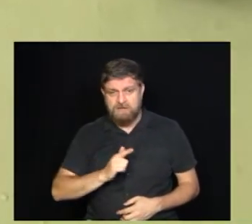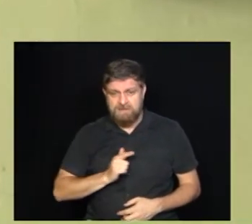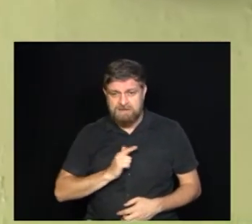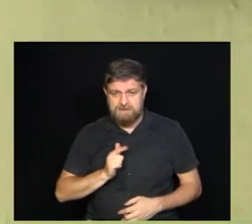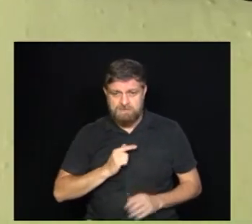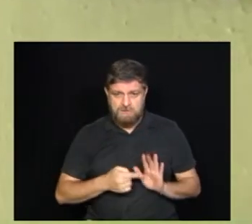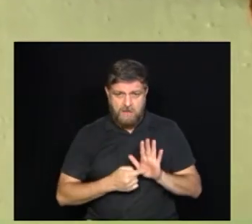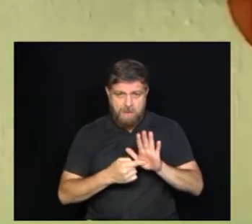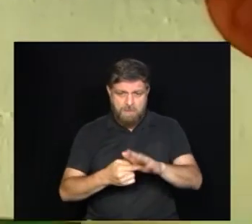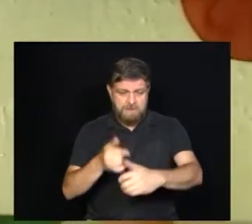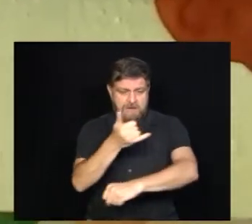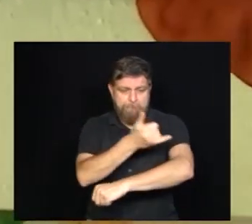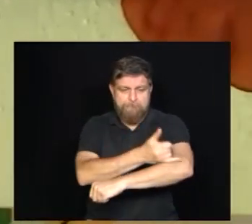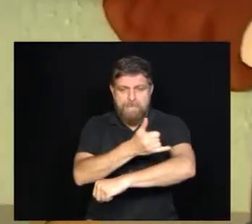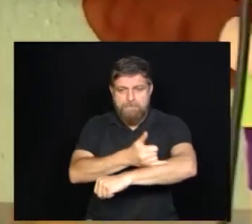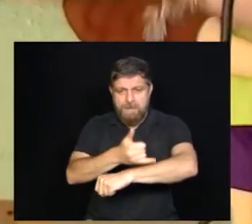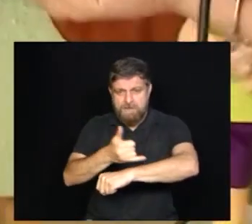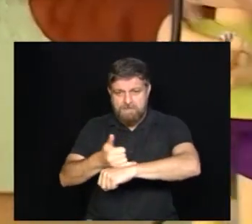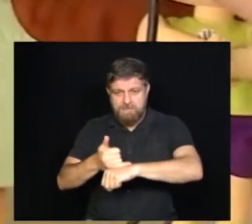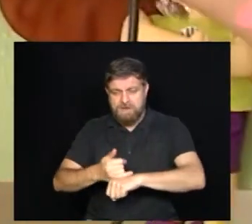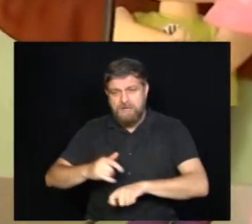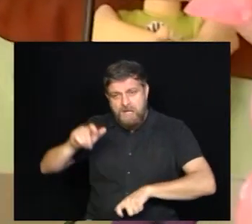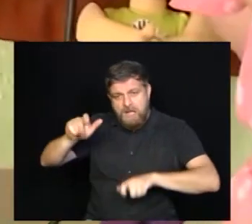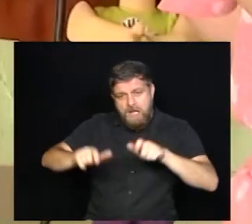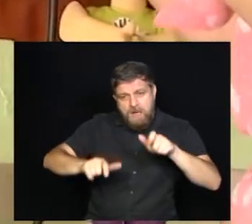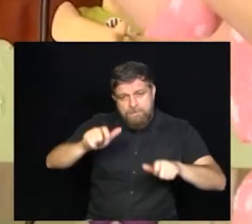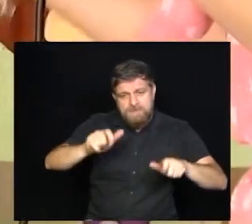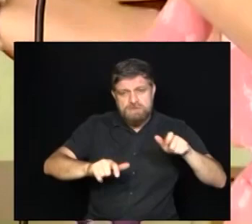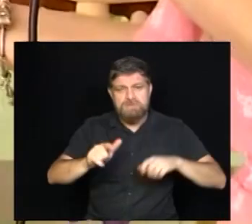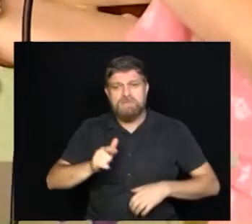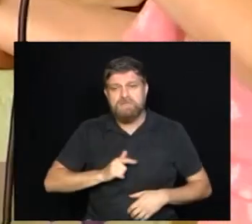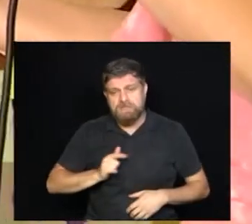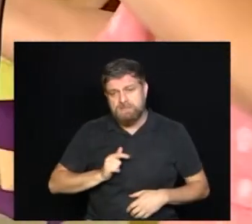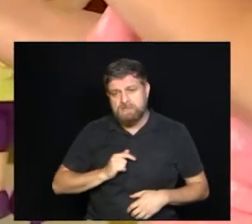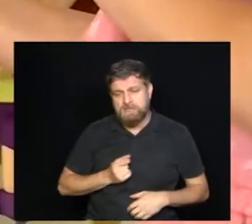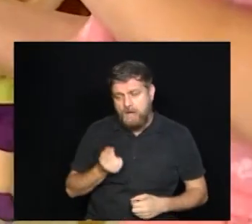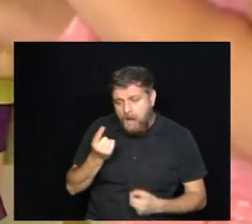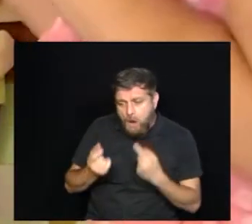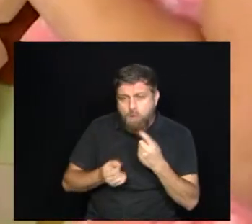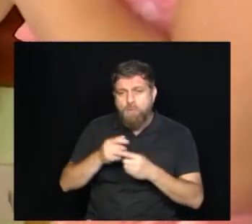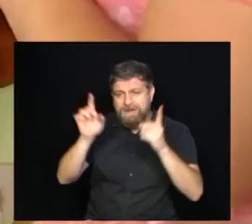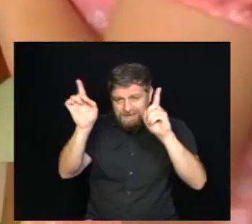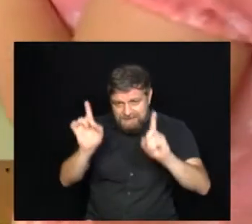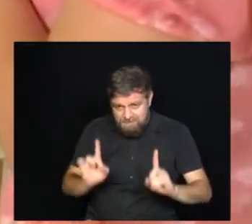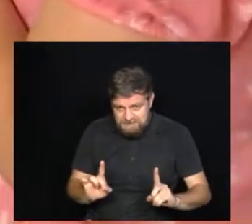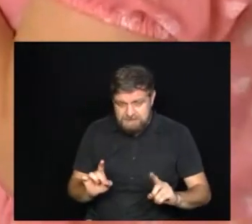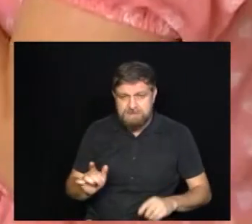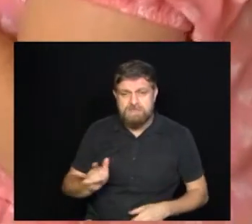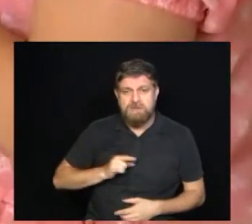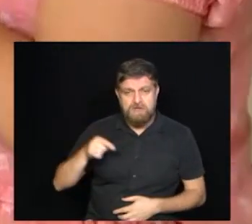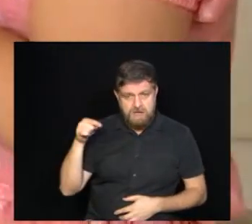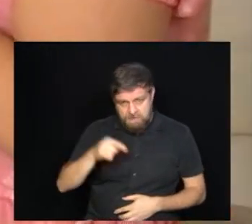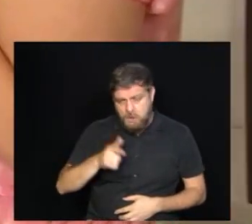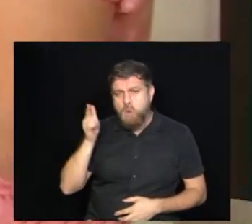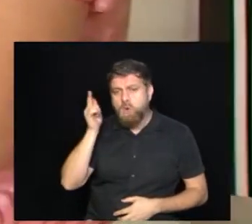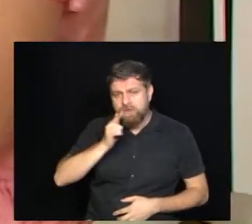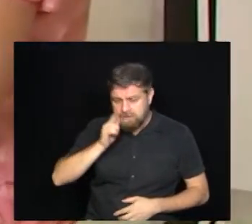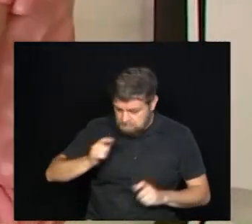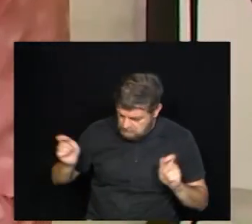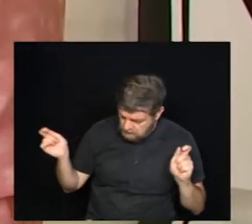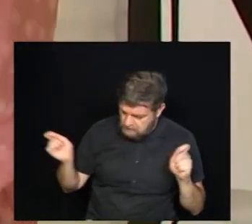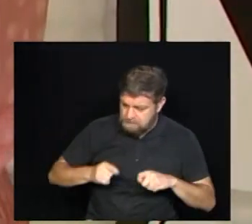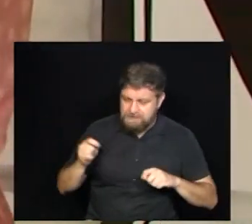pequena exposição dos serviços das pessoas que possuem algum tipo de deficiência, mas que mesmo assim elas conseguem